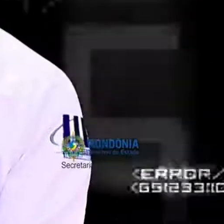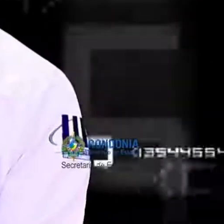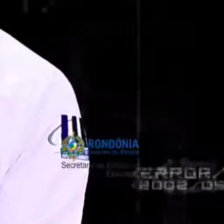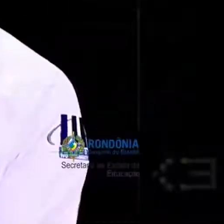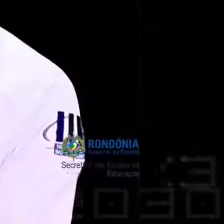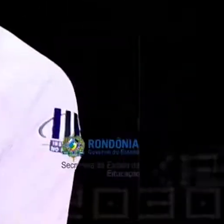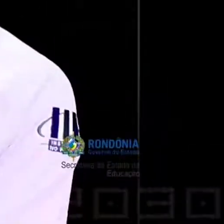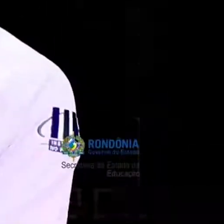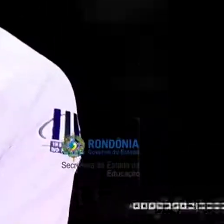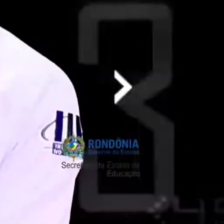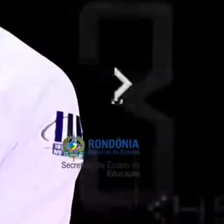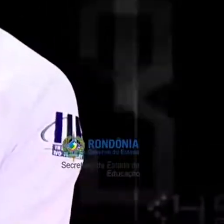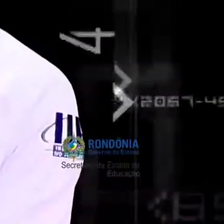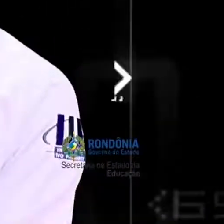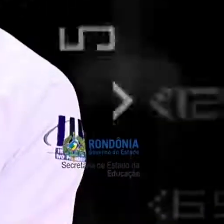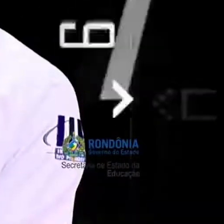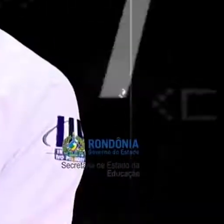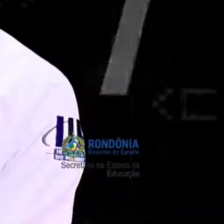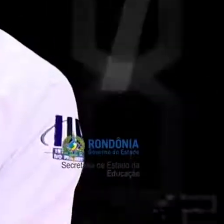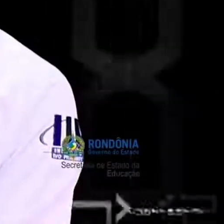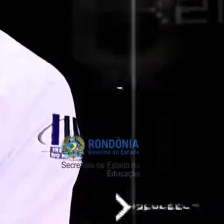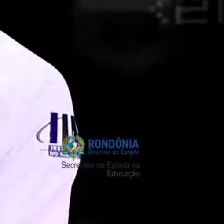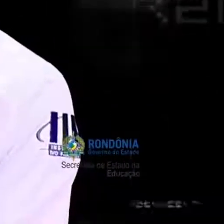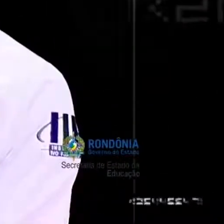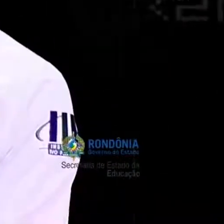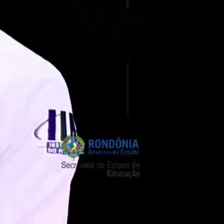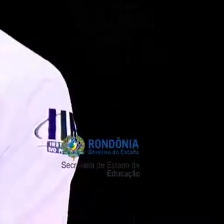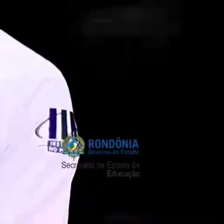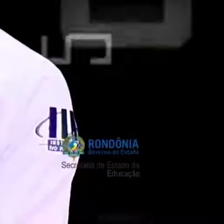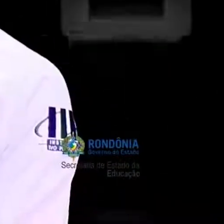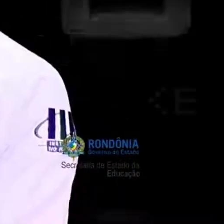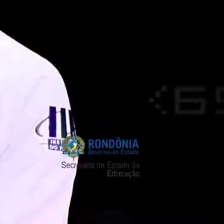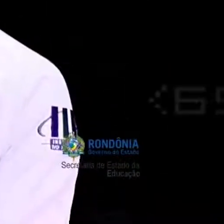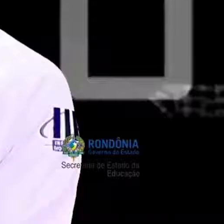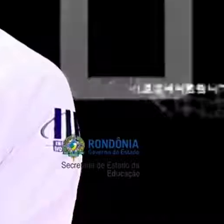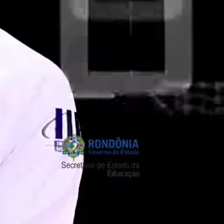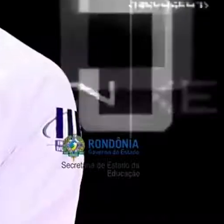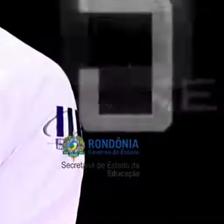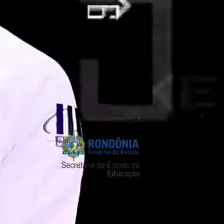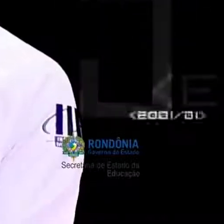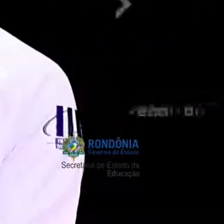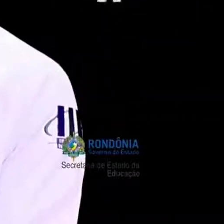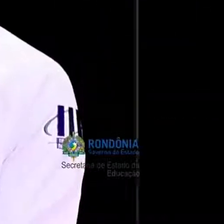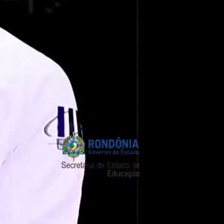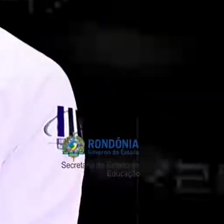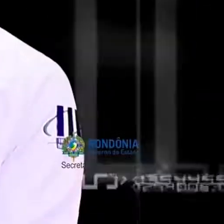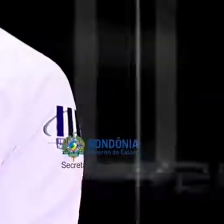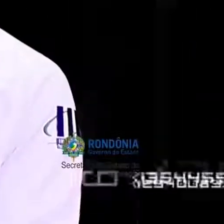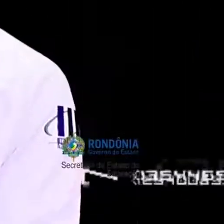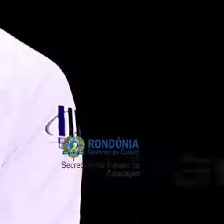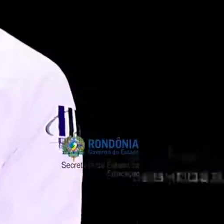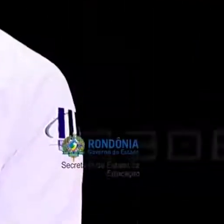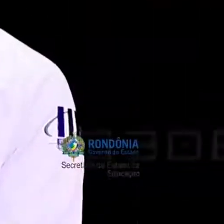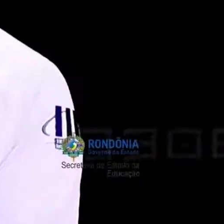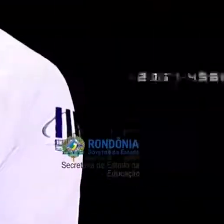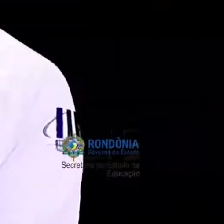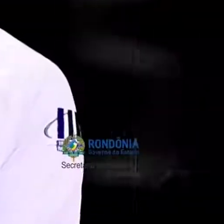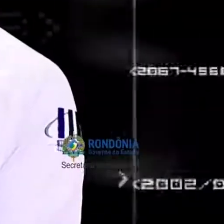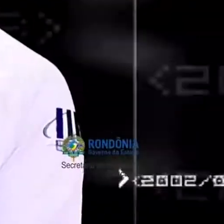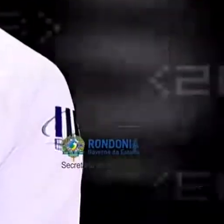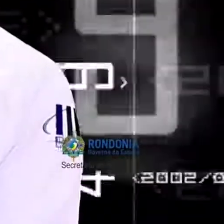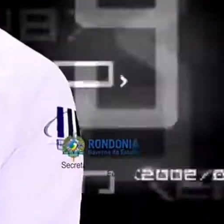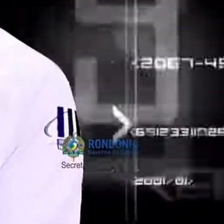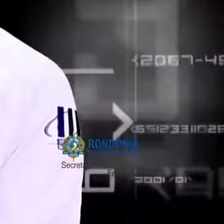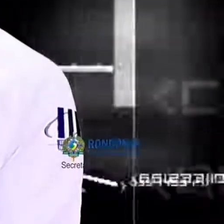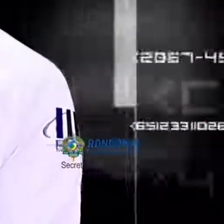que o paciente quer, que se é uma coisa dentro da realidade que permite ou não. O que as pessoas têm que entender é que a autoestima é uma